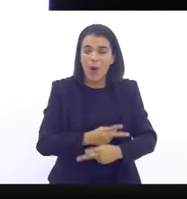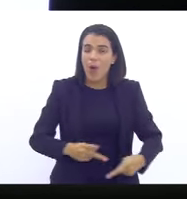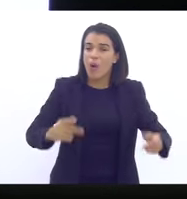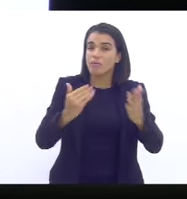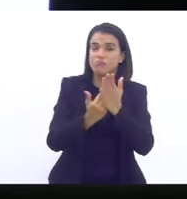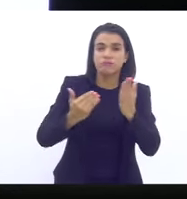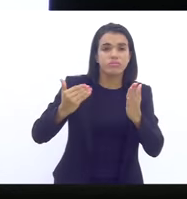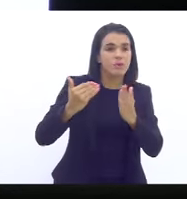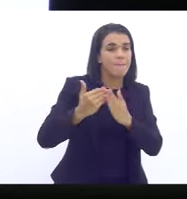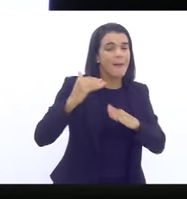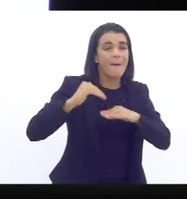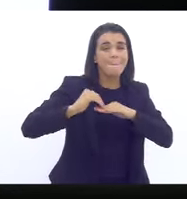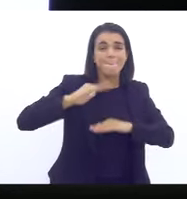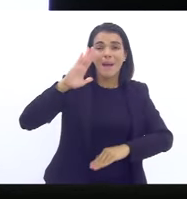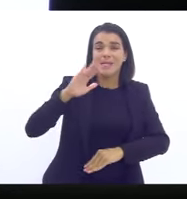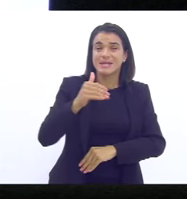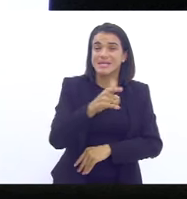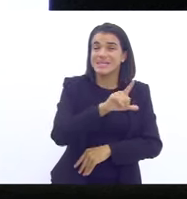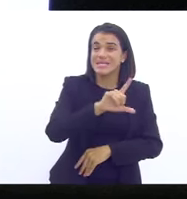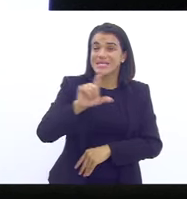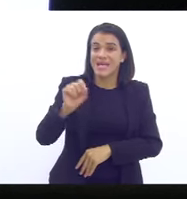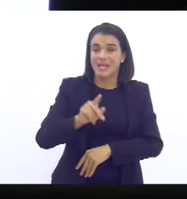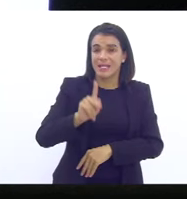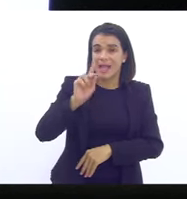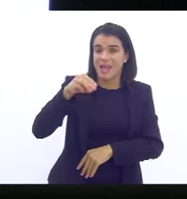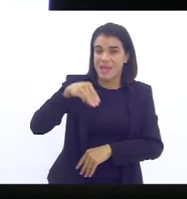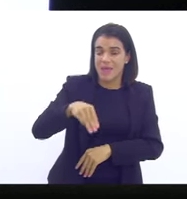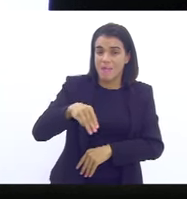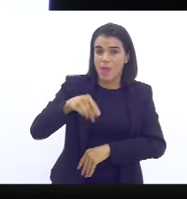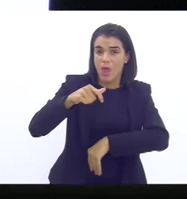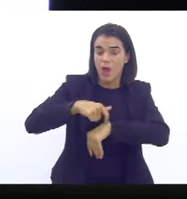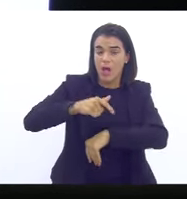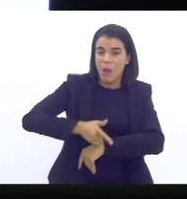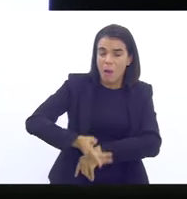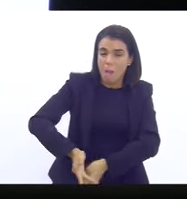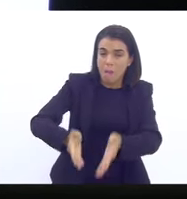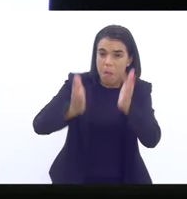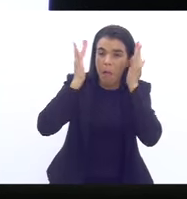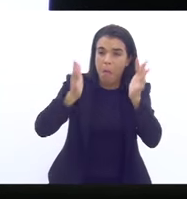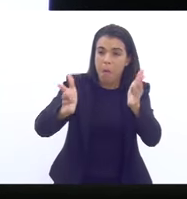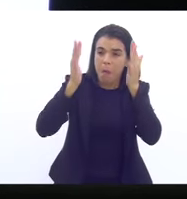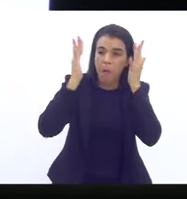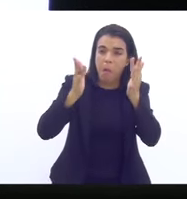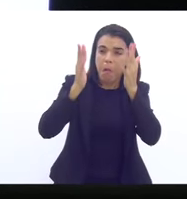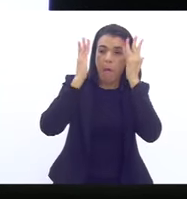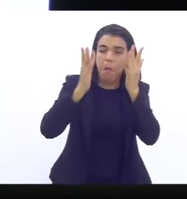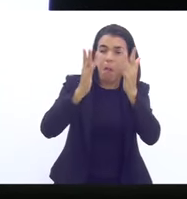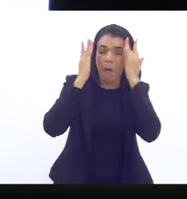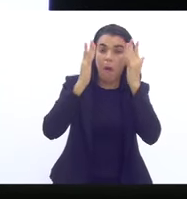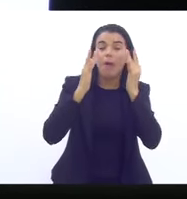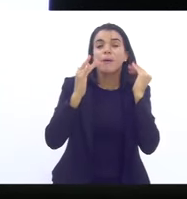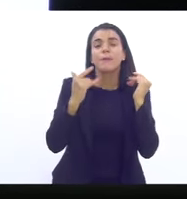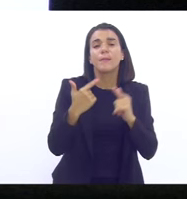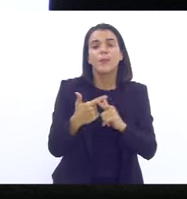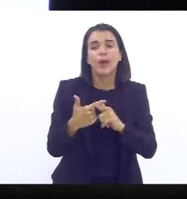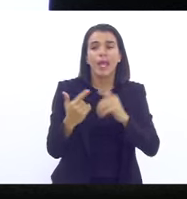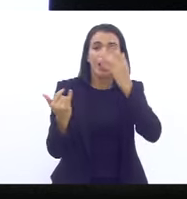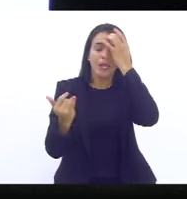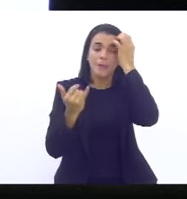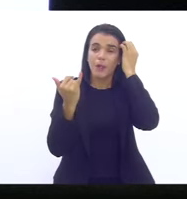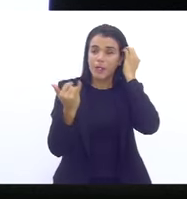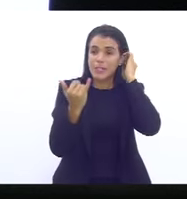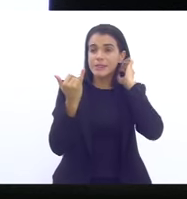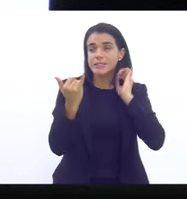superiores a 100 km por hora na maior parte da nossa concessão. Isso foi uma característica importante, porque ele